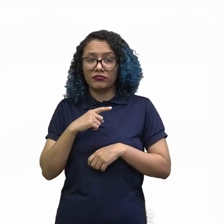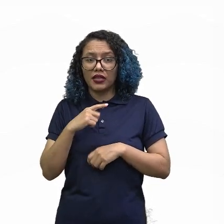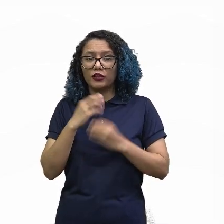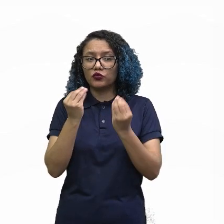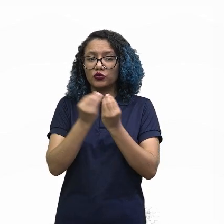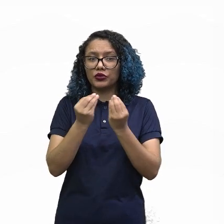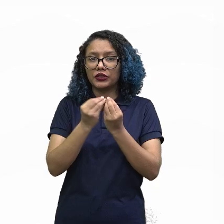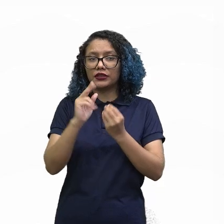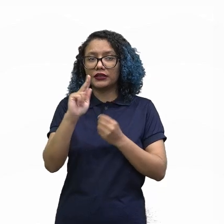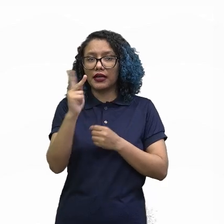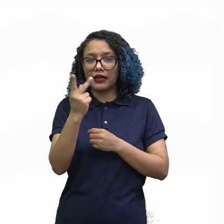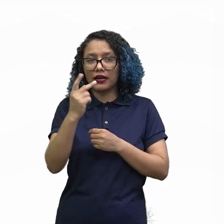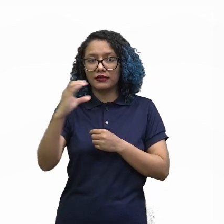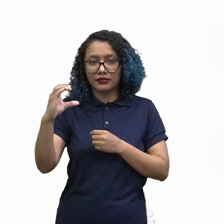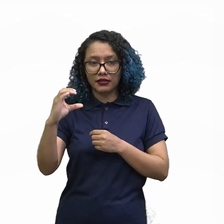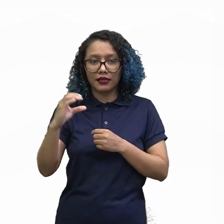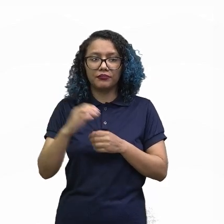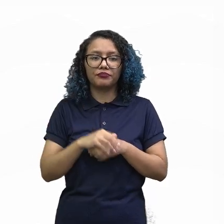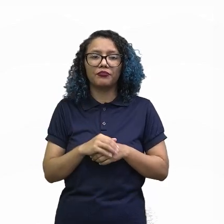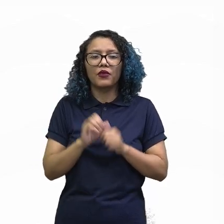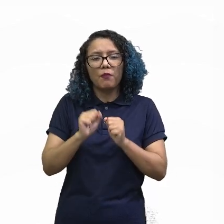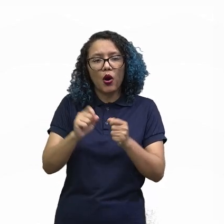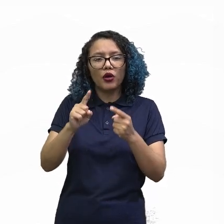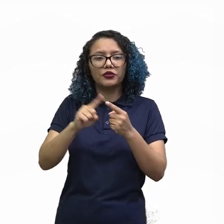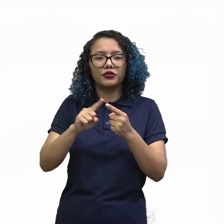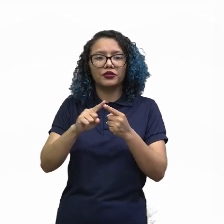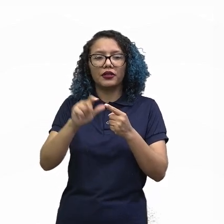né? Alifáticos,